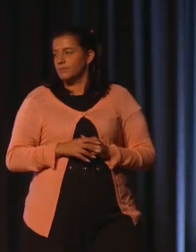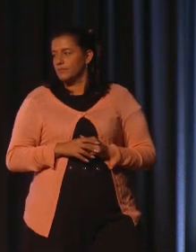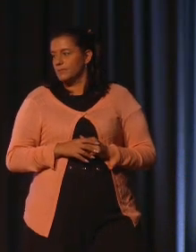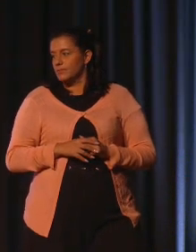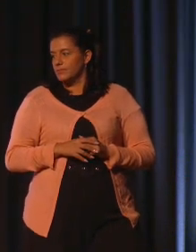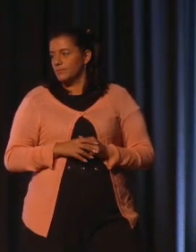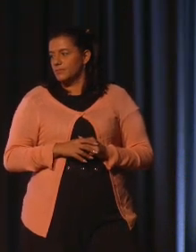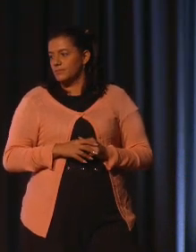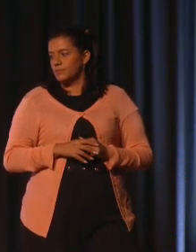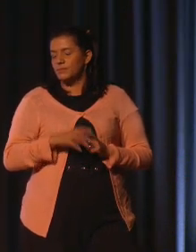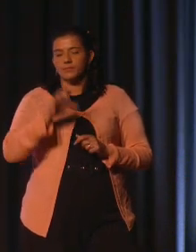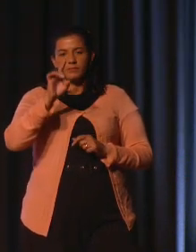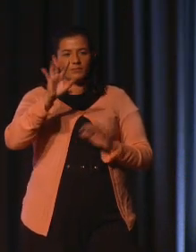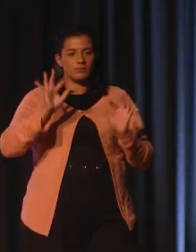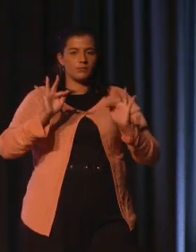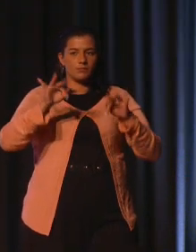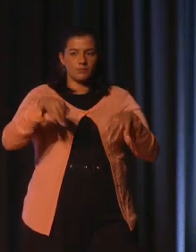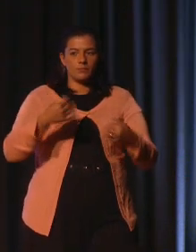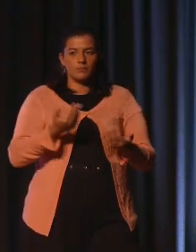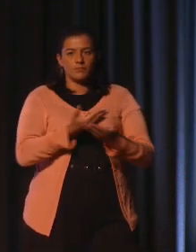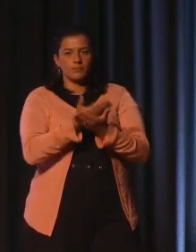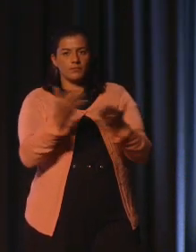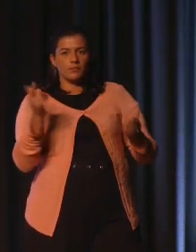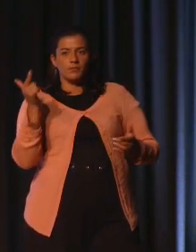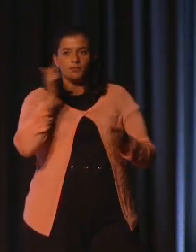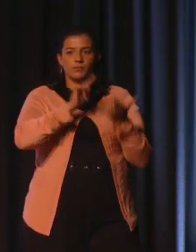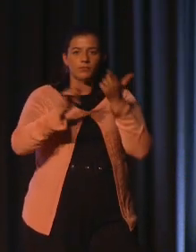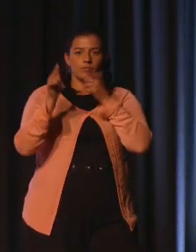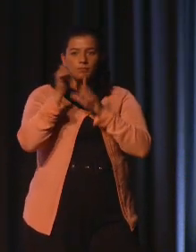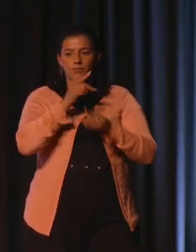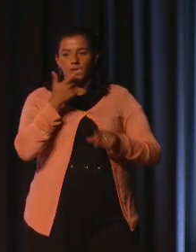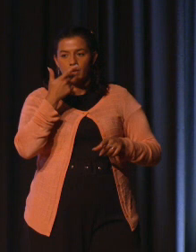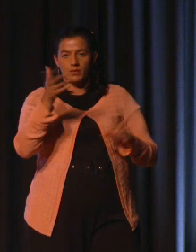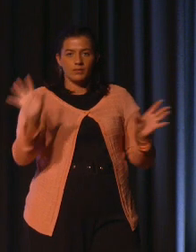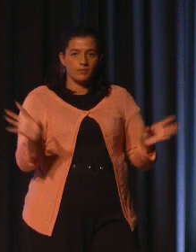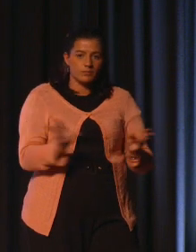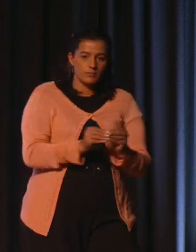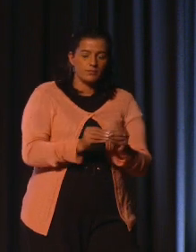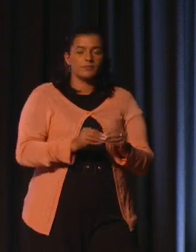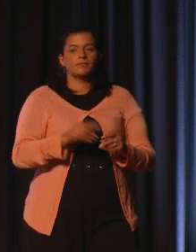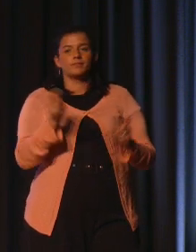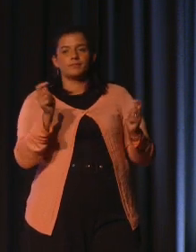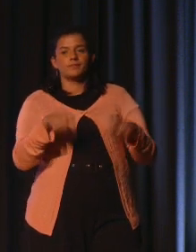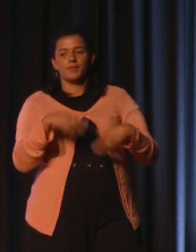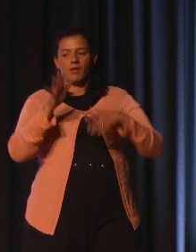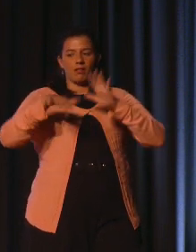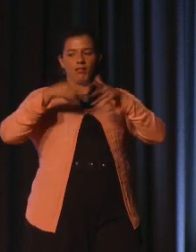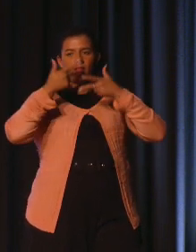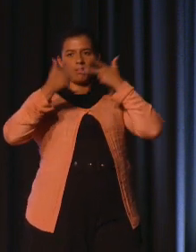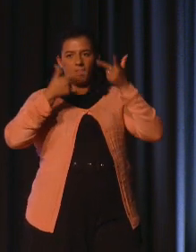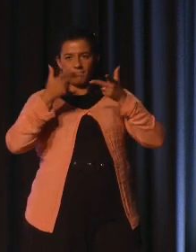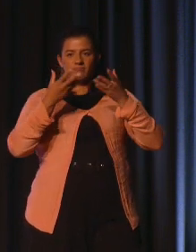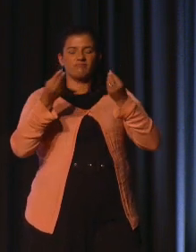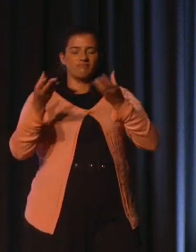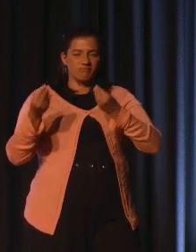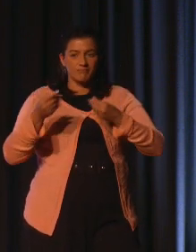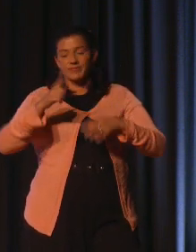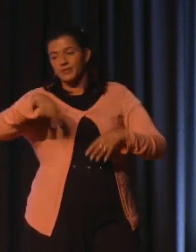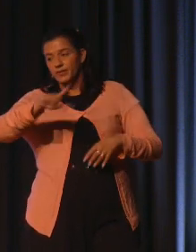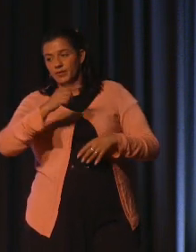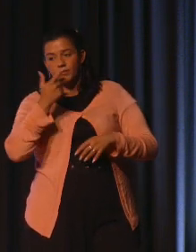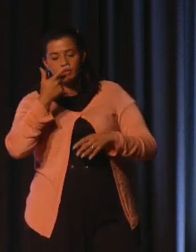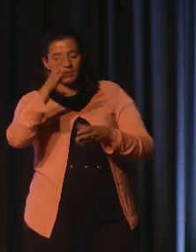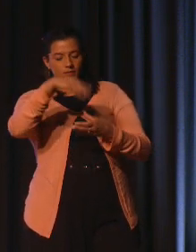E aqui, eu estou já finalizando, acho que essa vez eu vou conseguir falar menos, porque geralmente falo muito, mas o farmacêutico também está inserido dentro